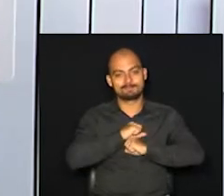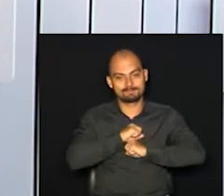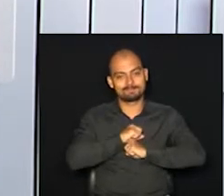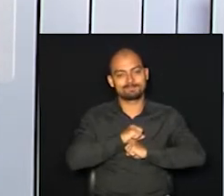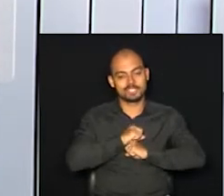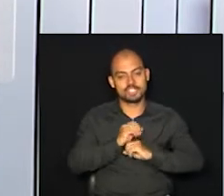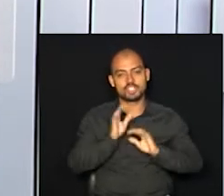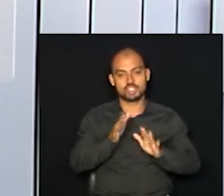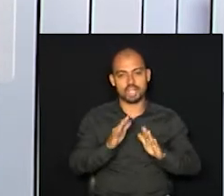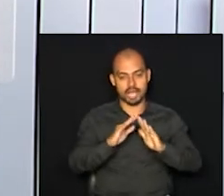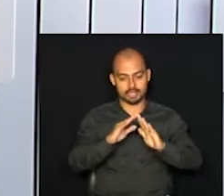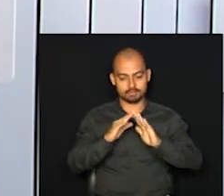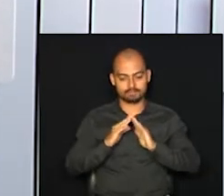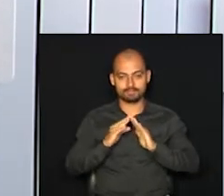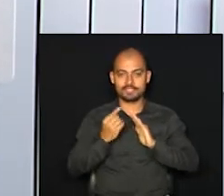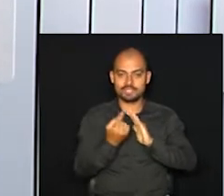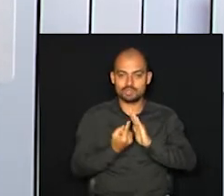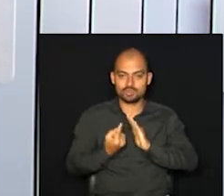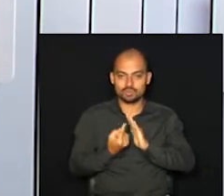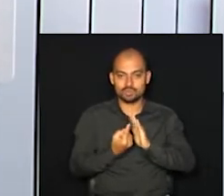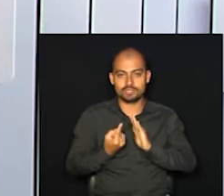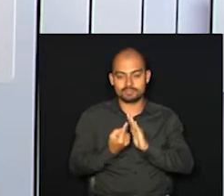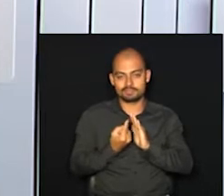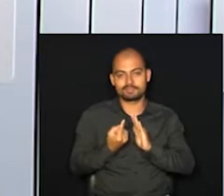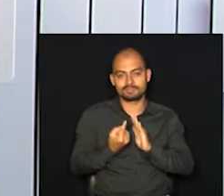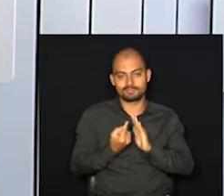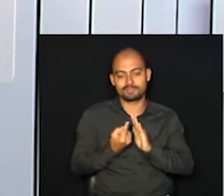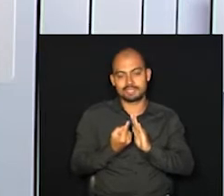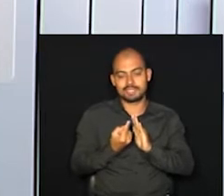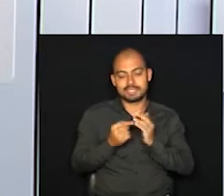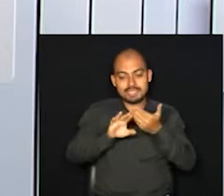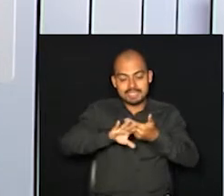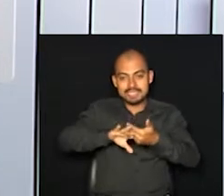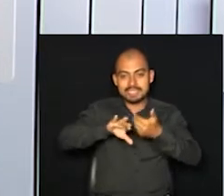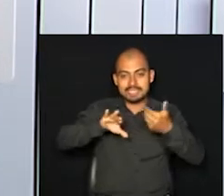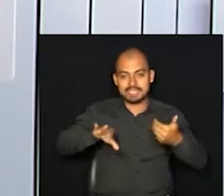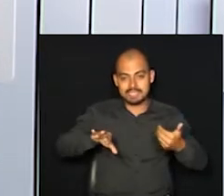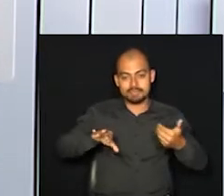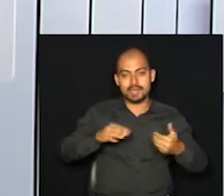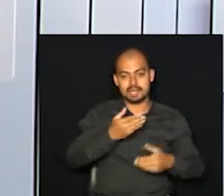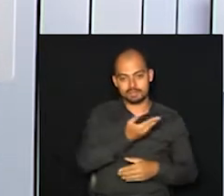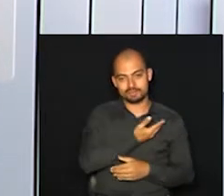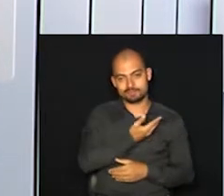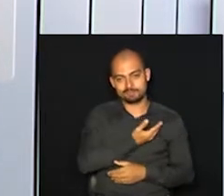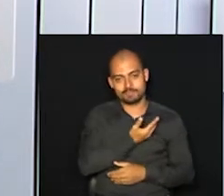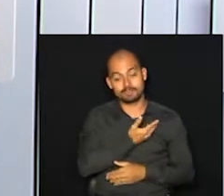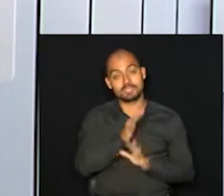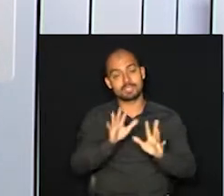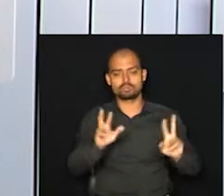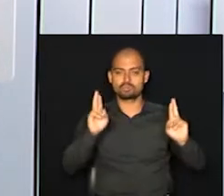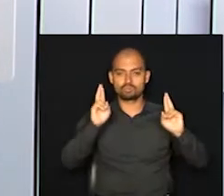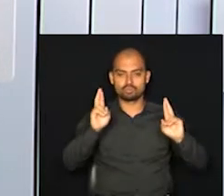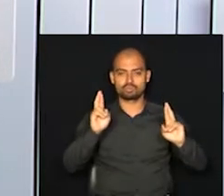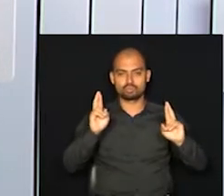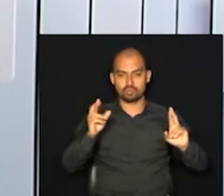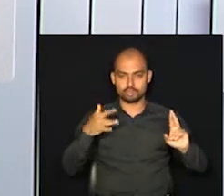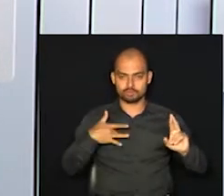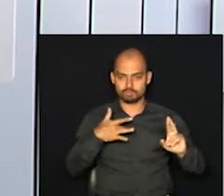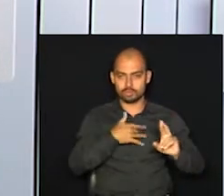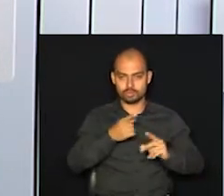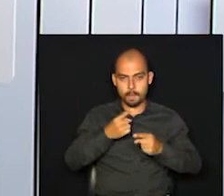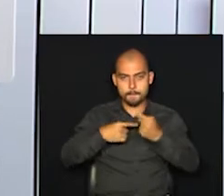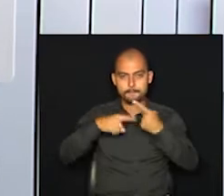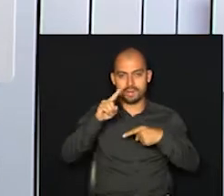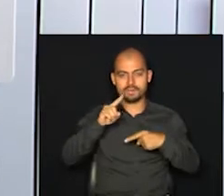em isolamento, já está em casa, separado de todos os companheiros. Então a gente torce aí por uma pronta